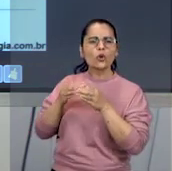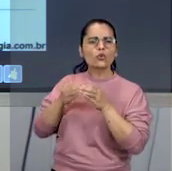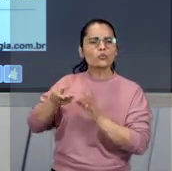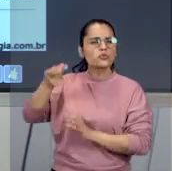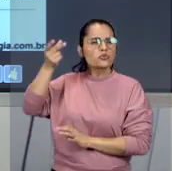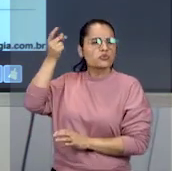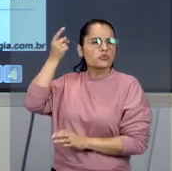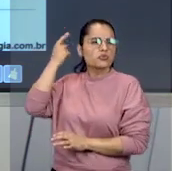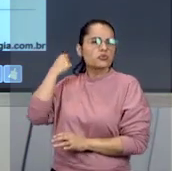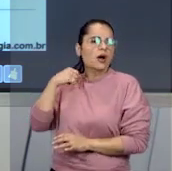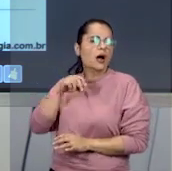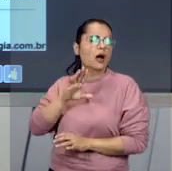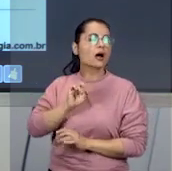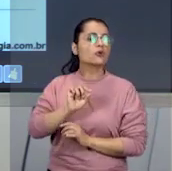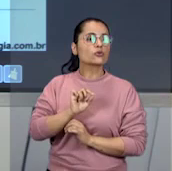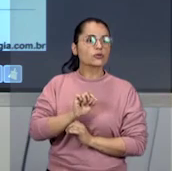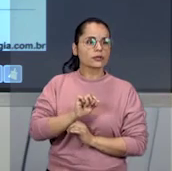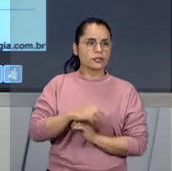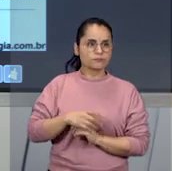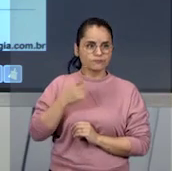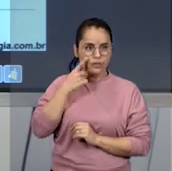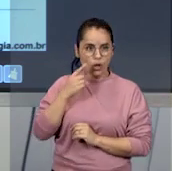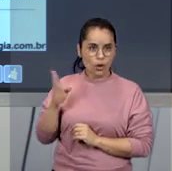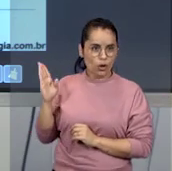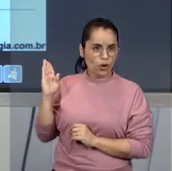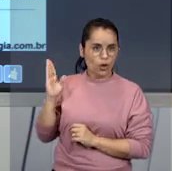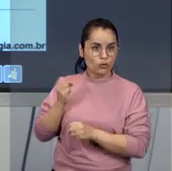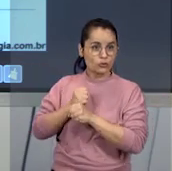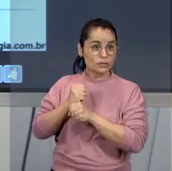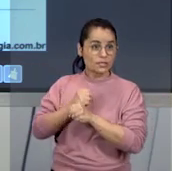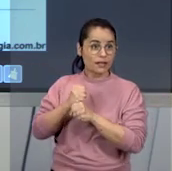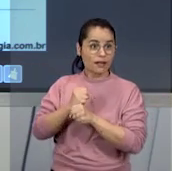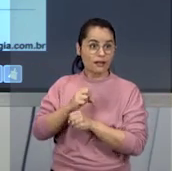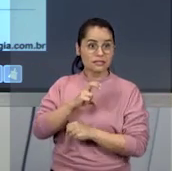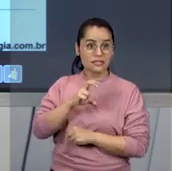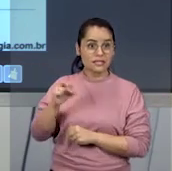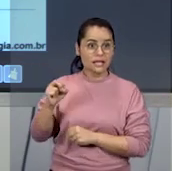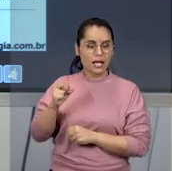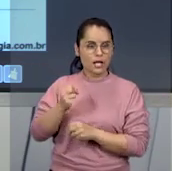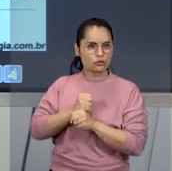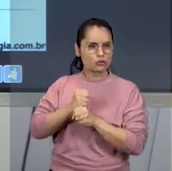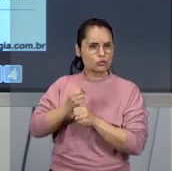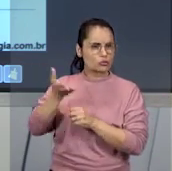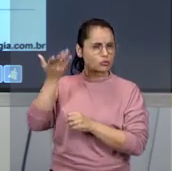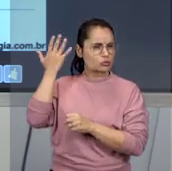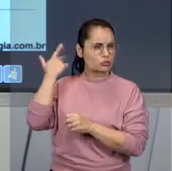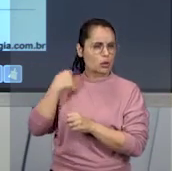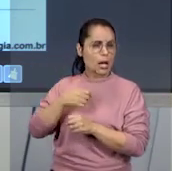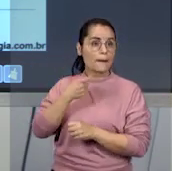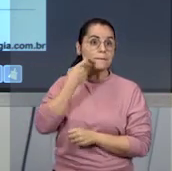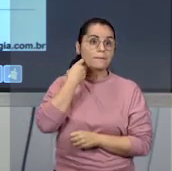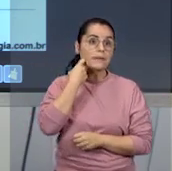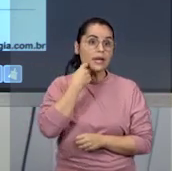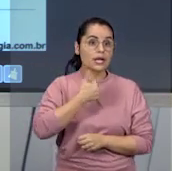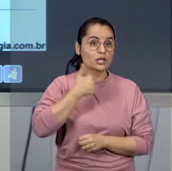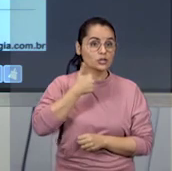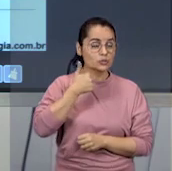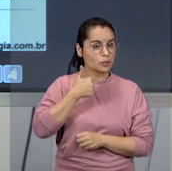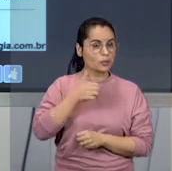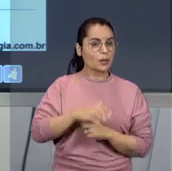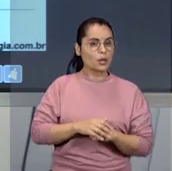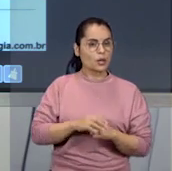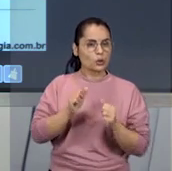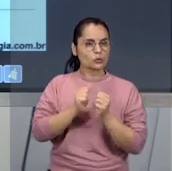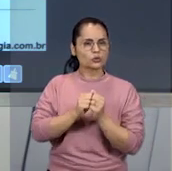primitivos? Olha, aqui, olha, 500 milhões de anos atrás, olha. Os peixes estão primeiro, aqui, olha, o ancestral dos